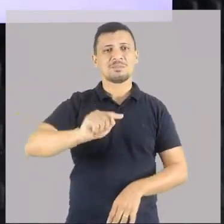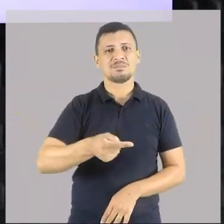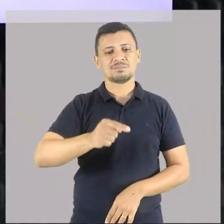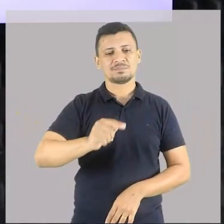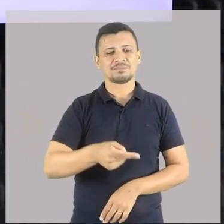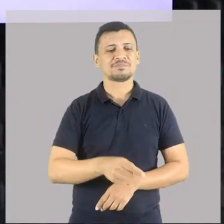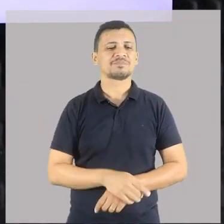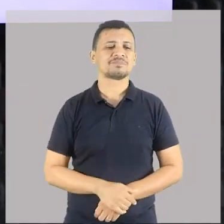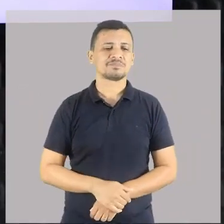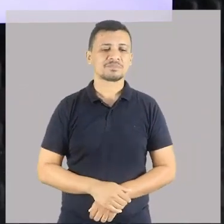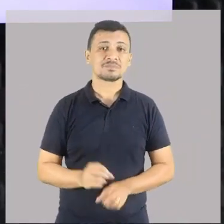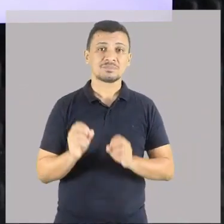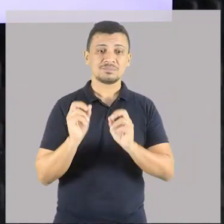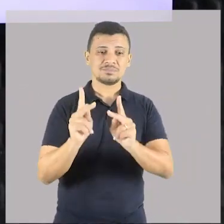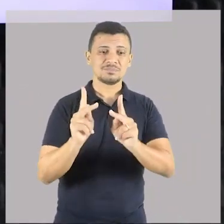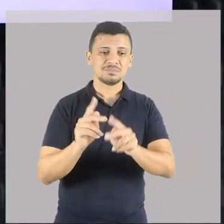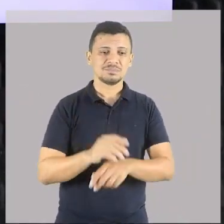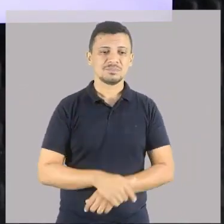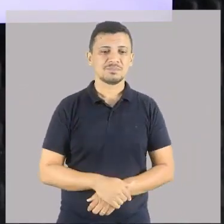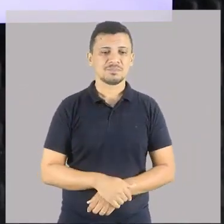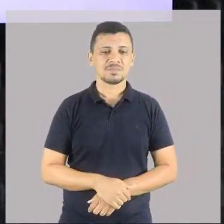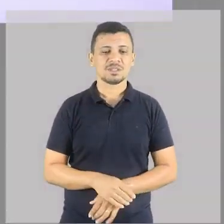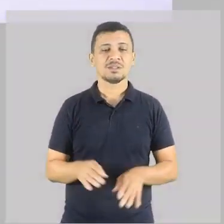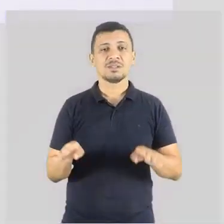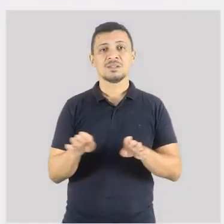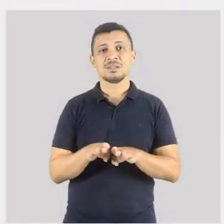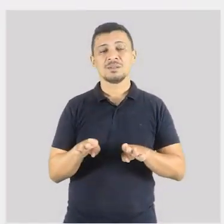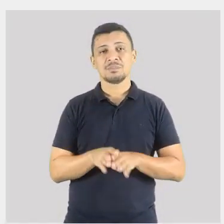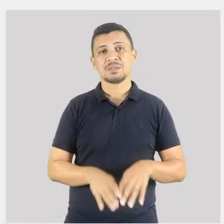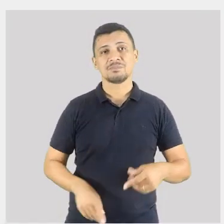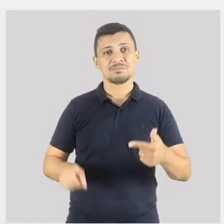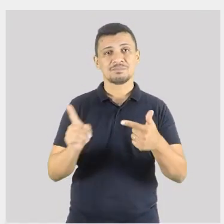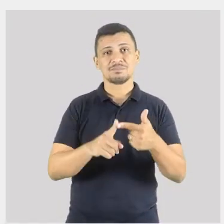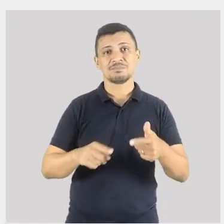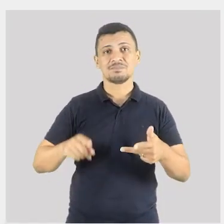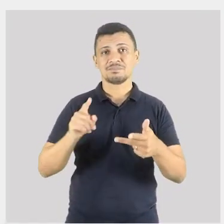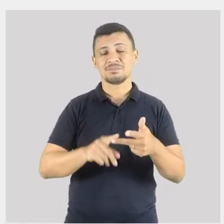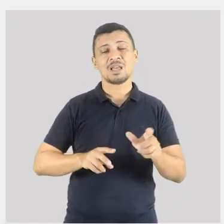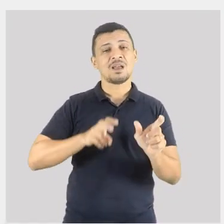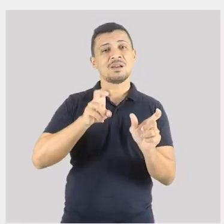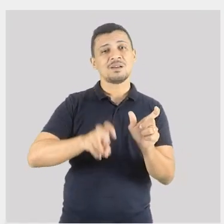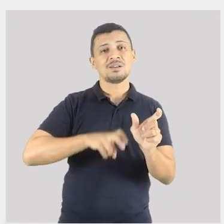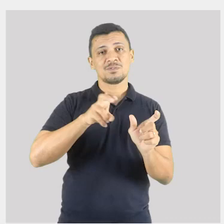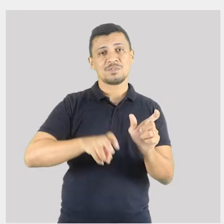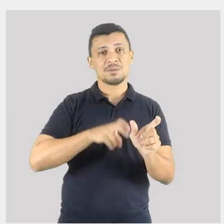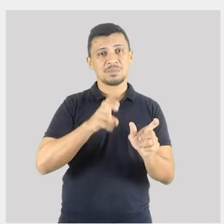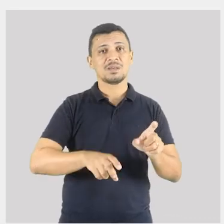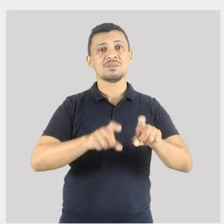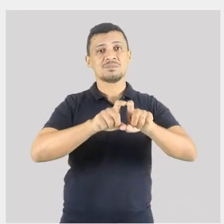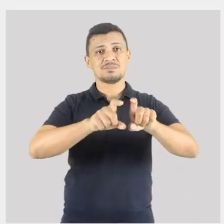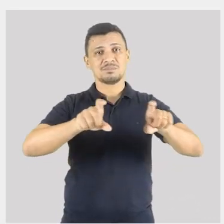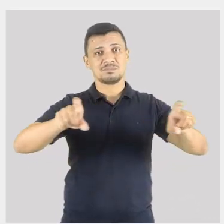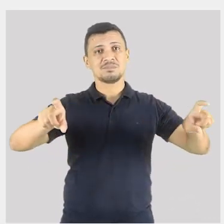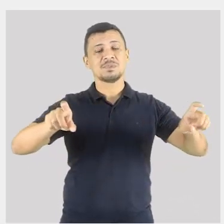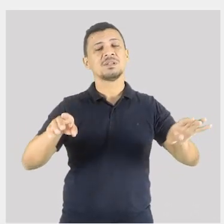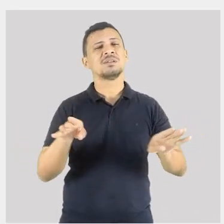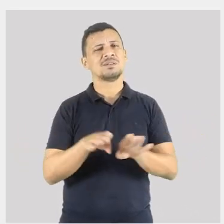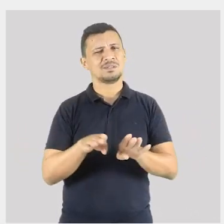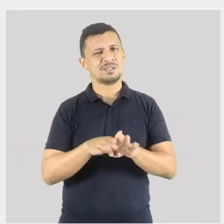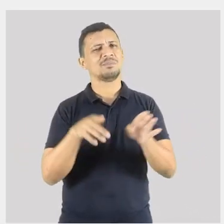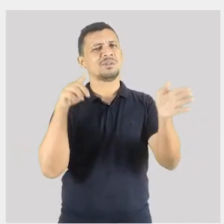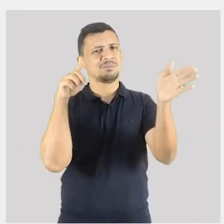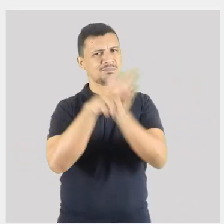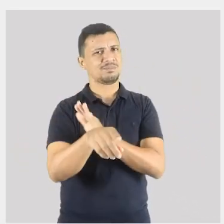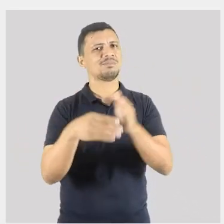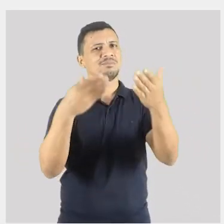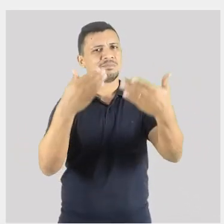orações adjetivas, ok? E aí temos também as orações adverbiais, que também são exigidas em provas, porque